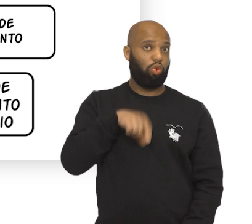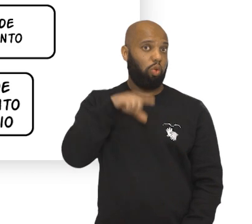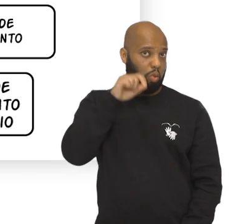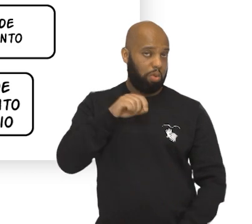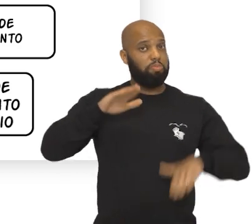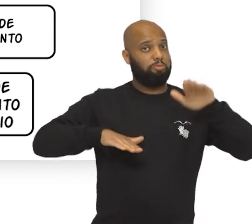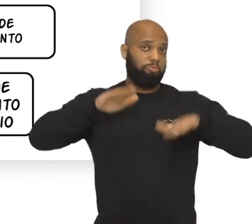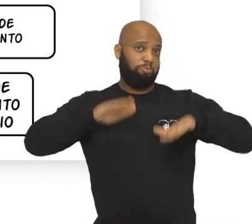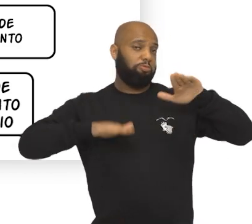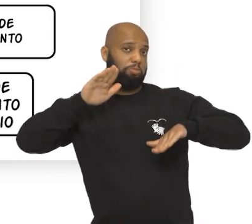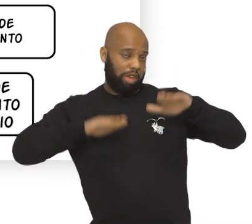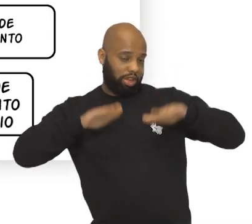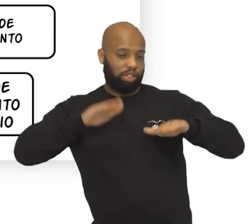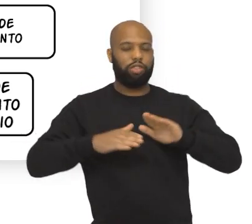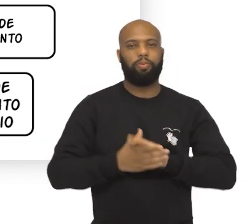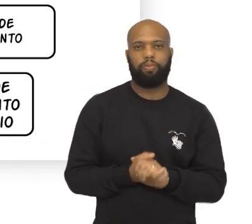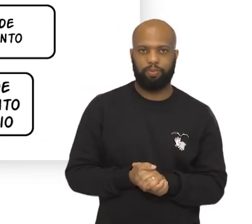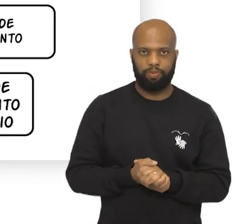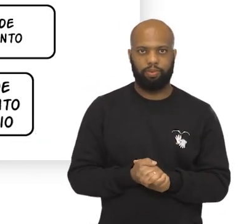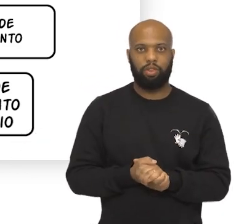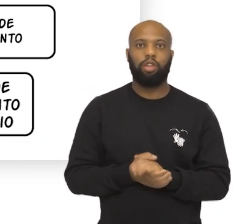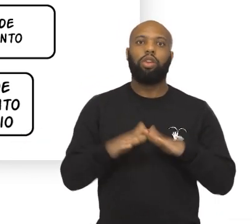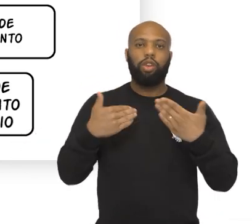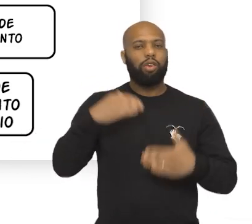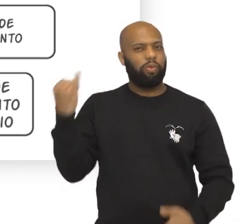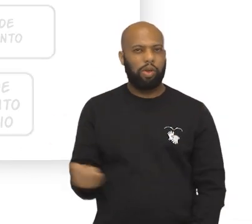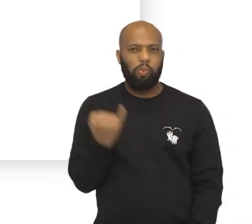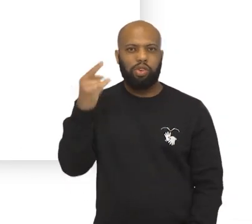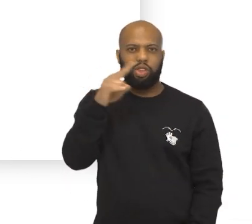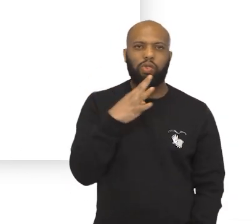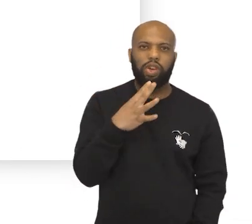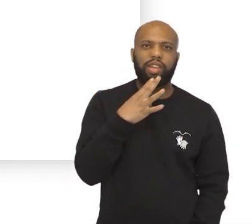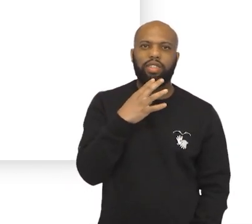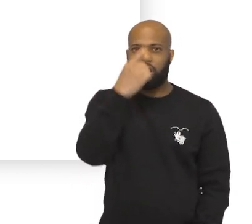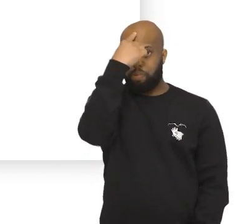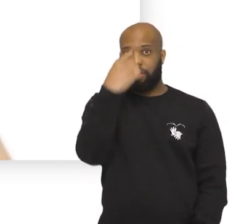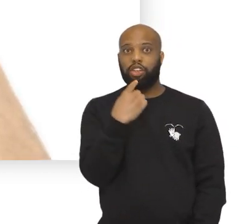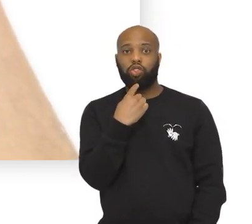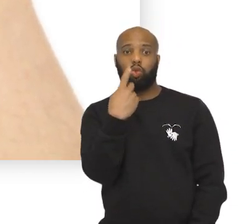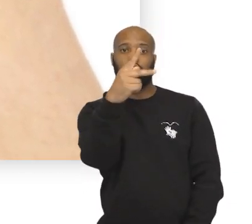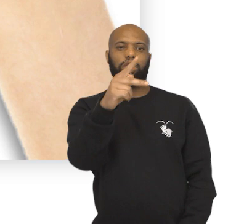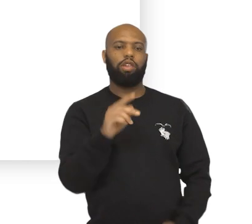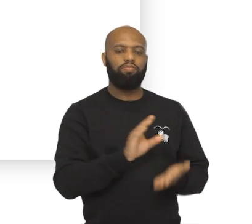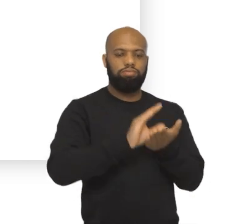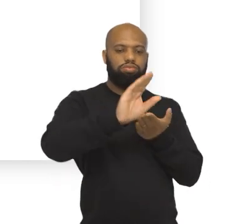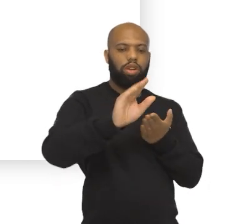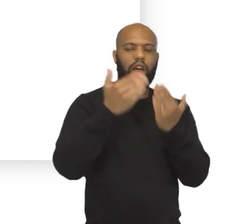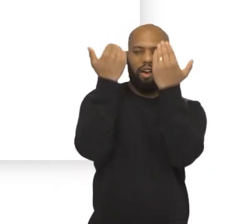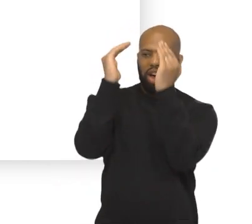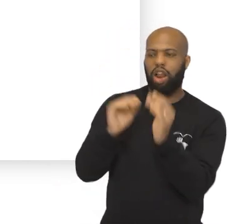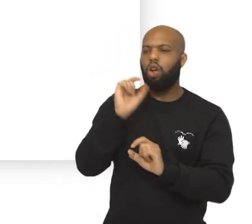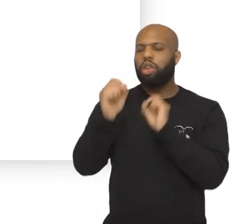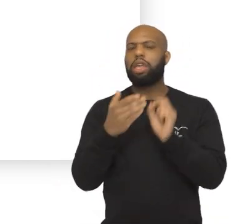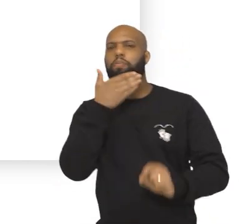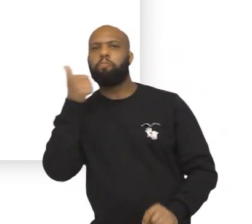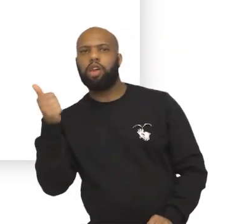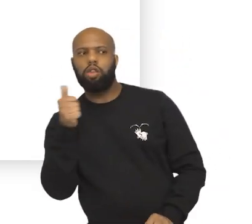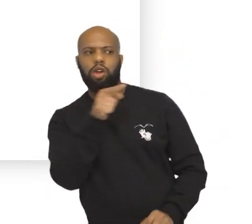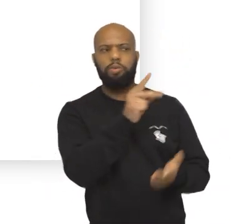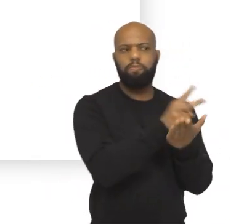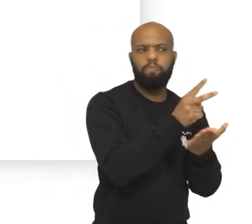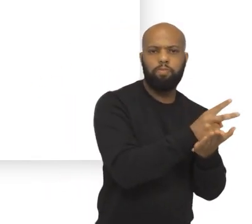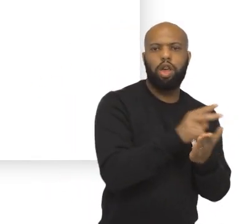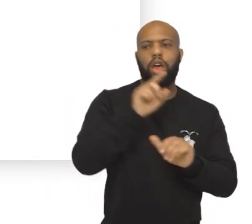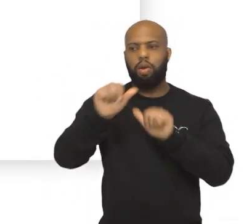a escolha sobre qual é o melhor dependerá do seu perfil é importante conhecer os perfis de investidores para